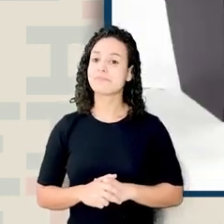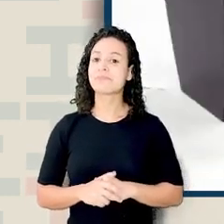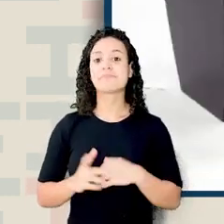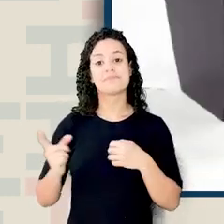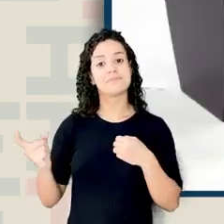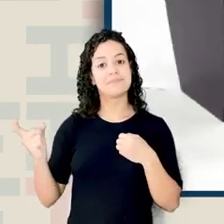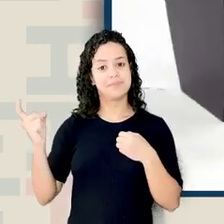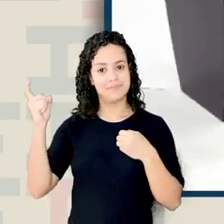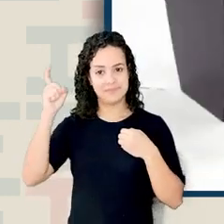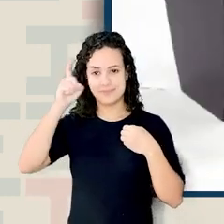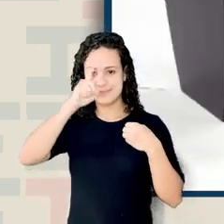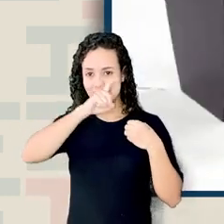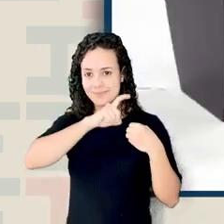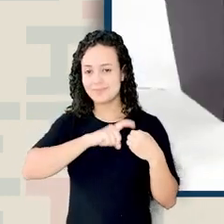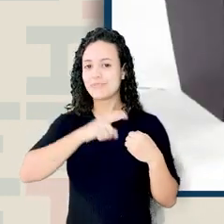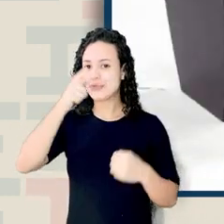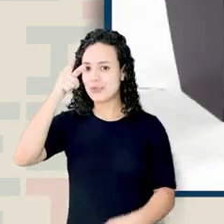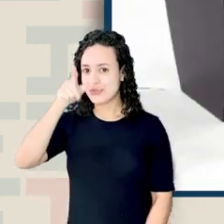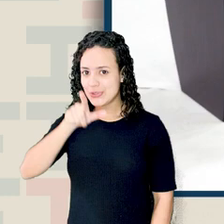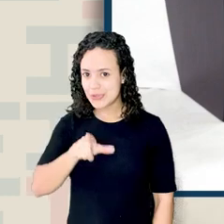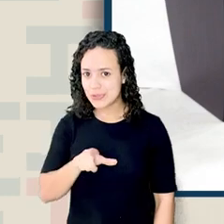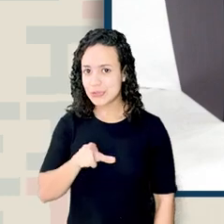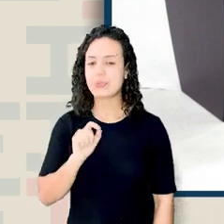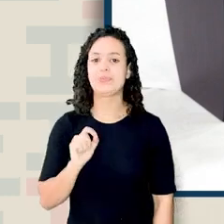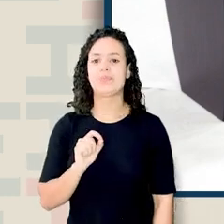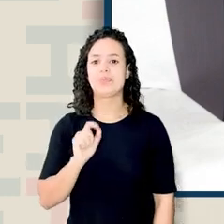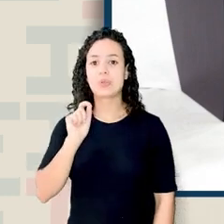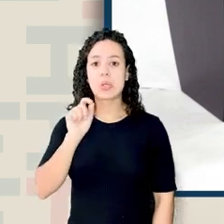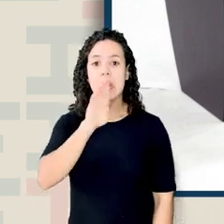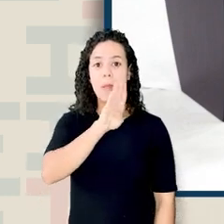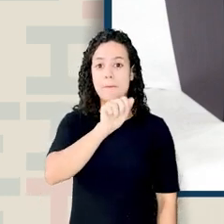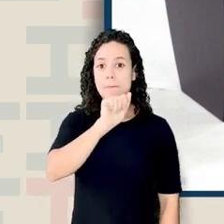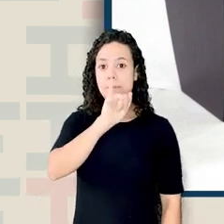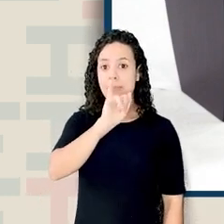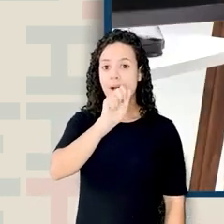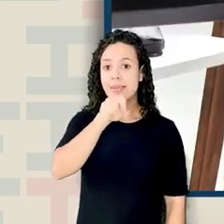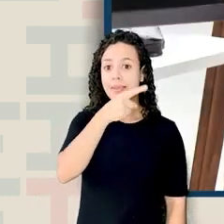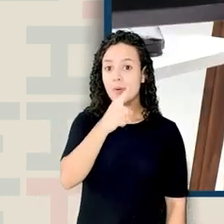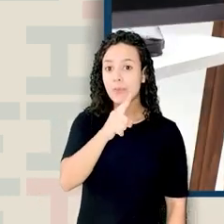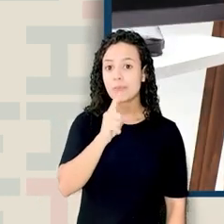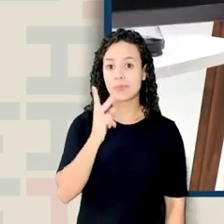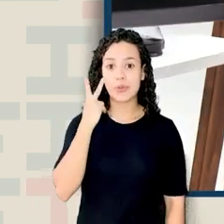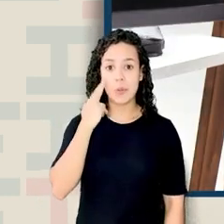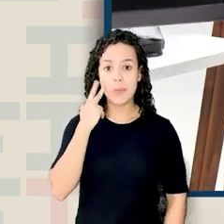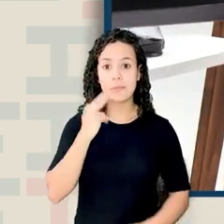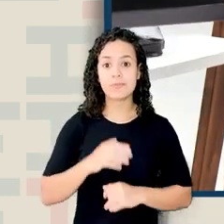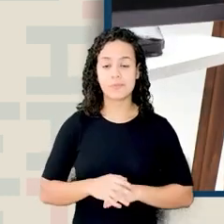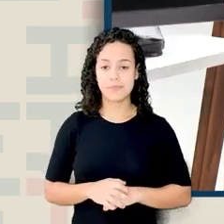Voltando um pouco, vamos repetir. Célula do baião.